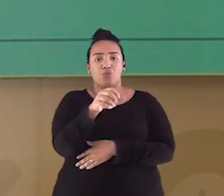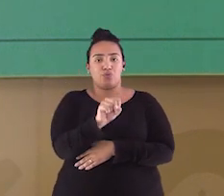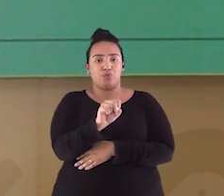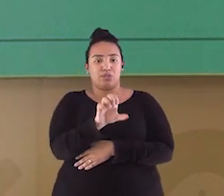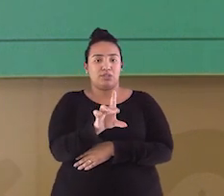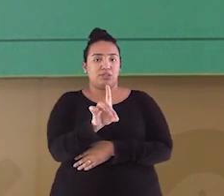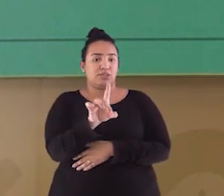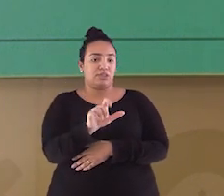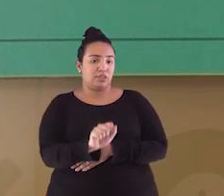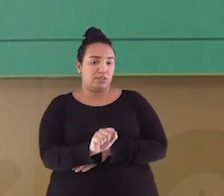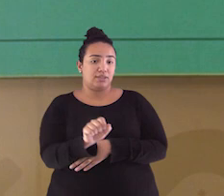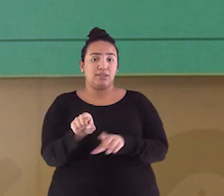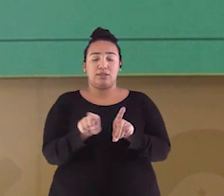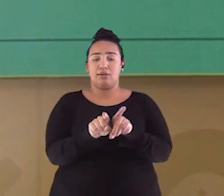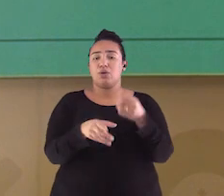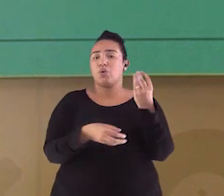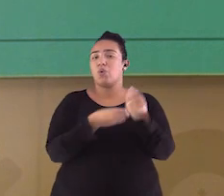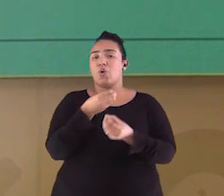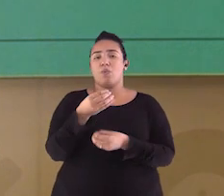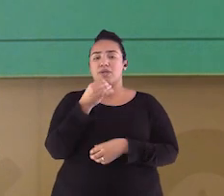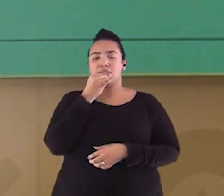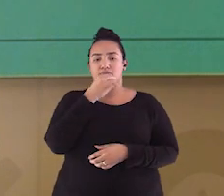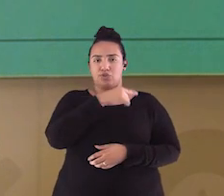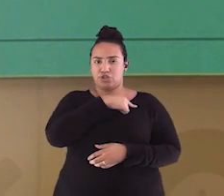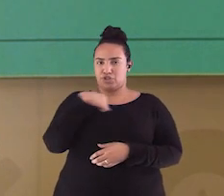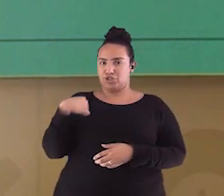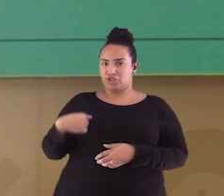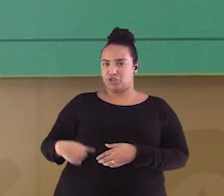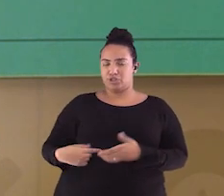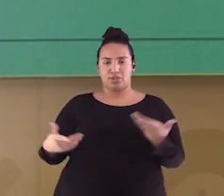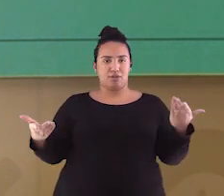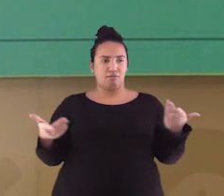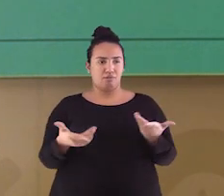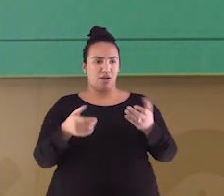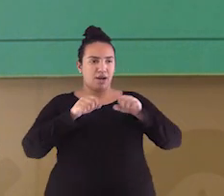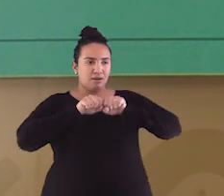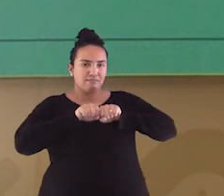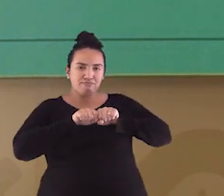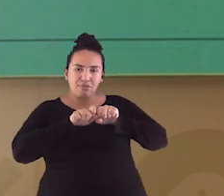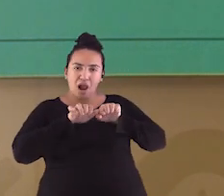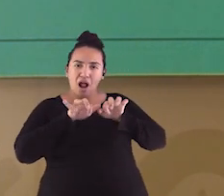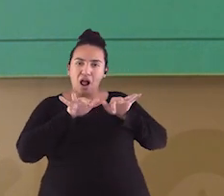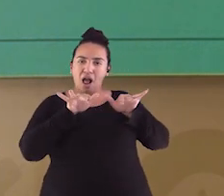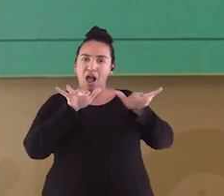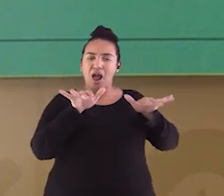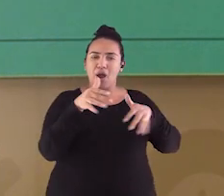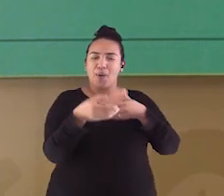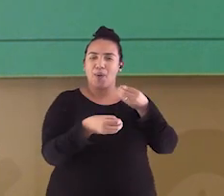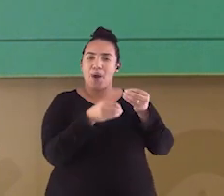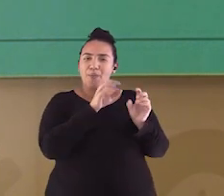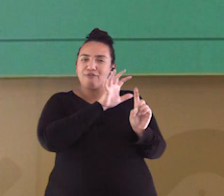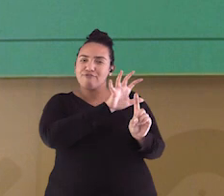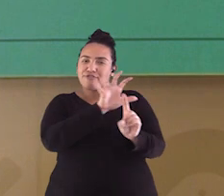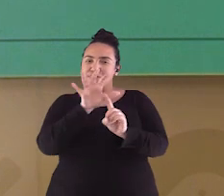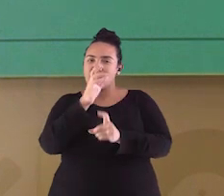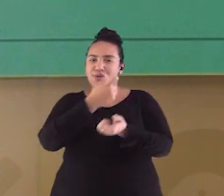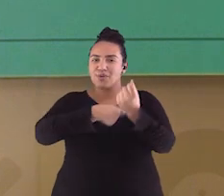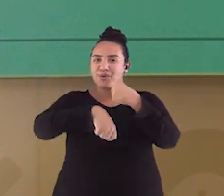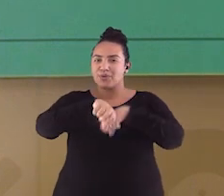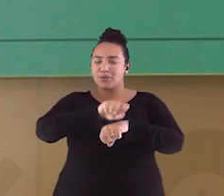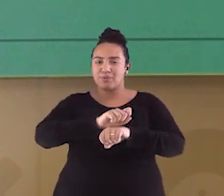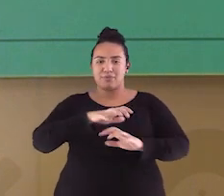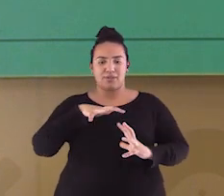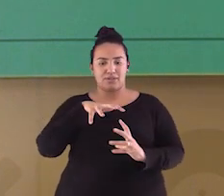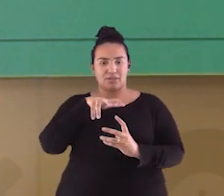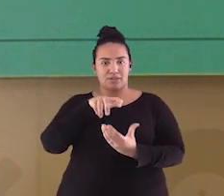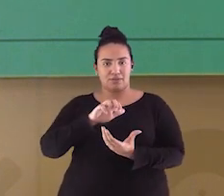como a China, um país oriental, vem ganhando espaço cada vez maior na influência da economia do